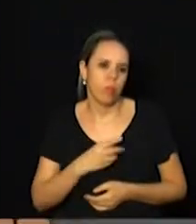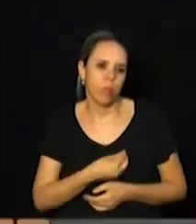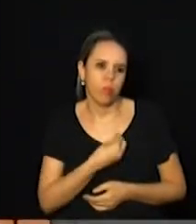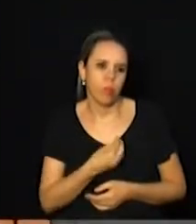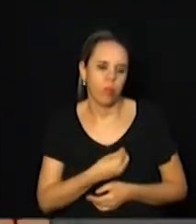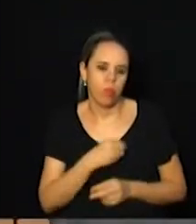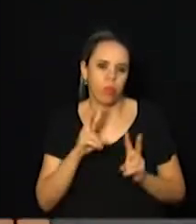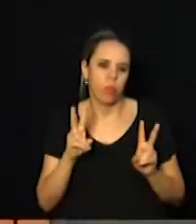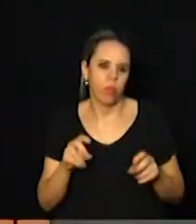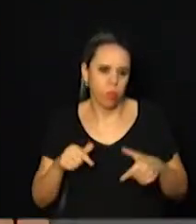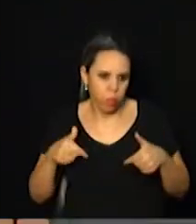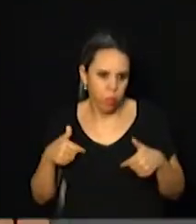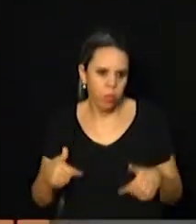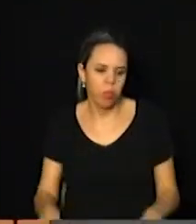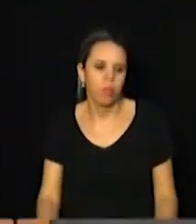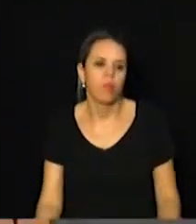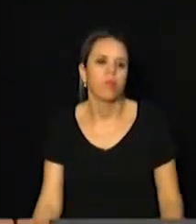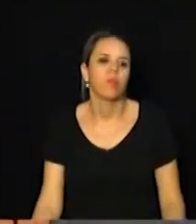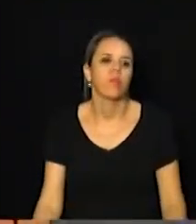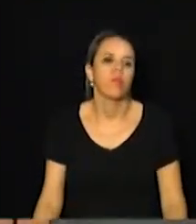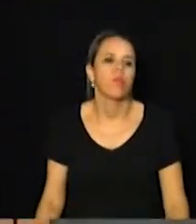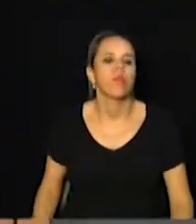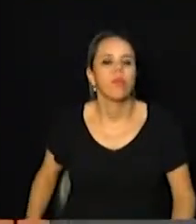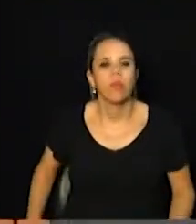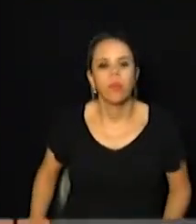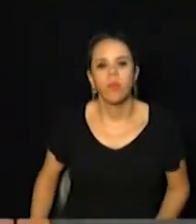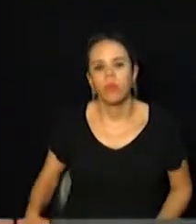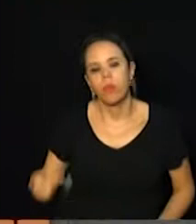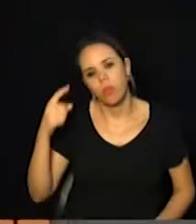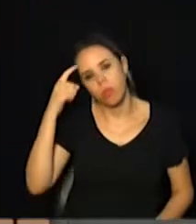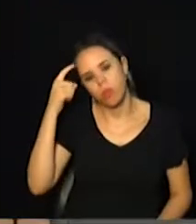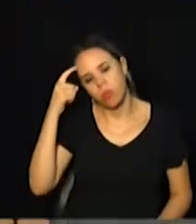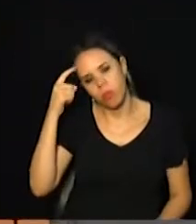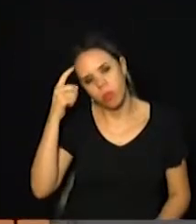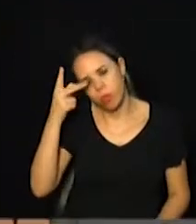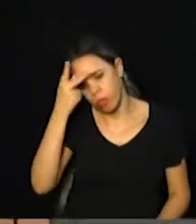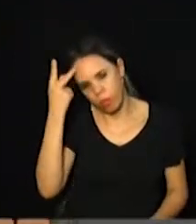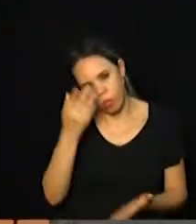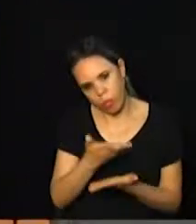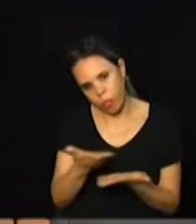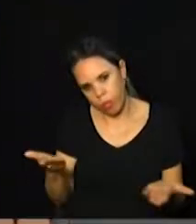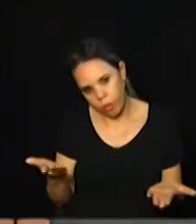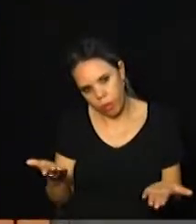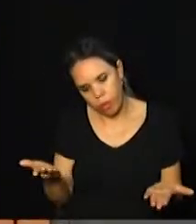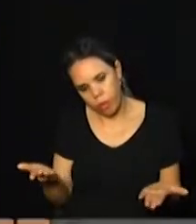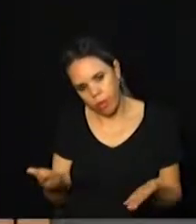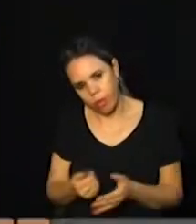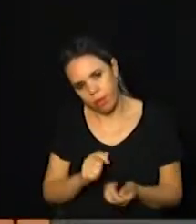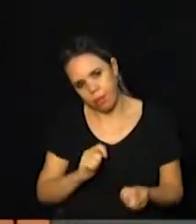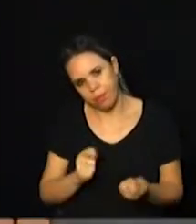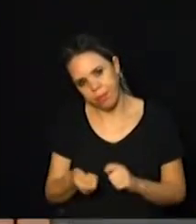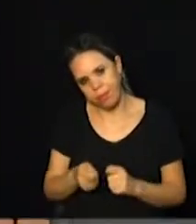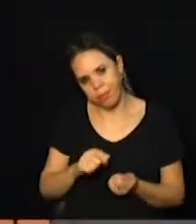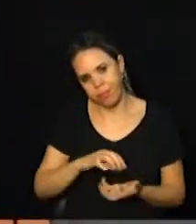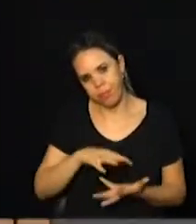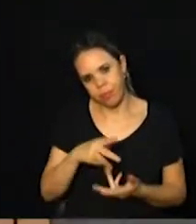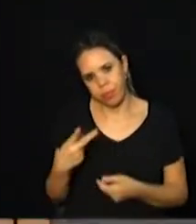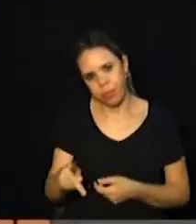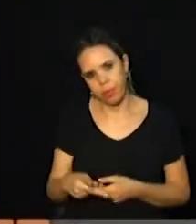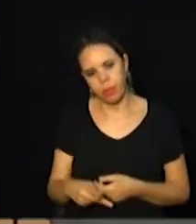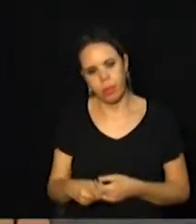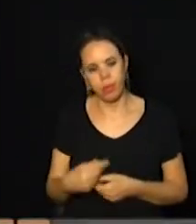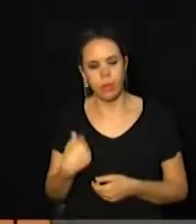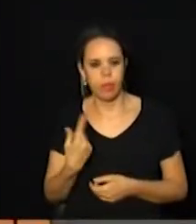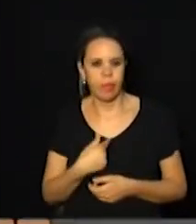vida relativamente ativa né se a gente não pensar para essas pessoas também é adaptar o mundo para